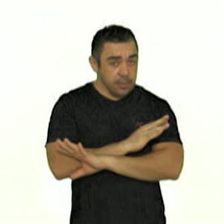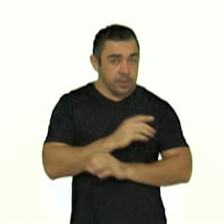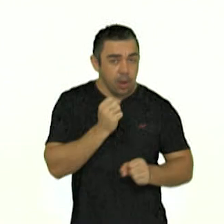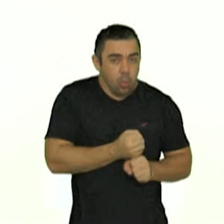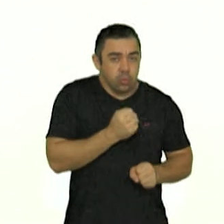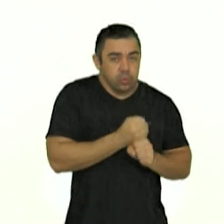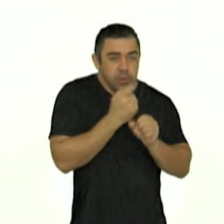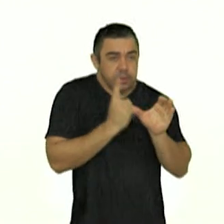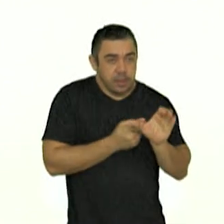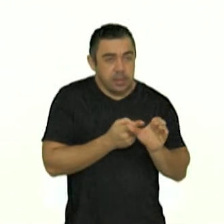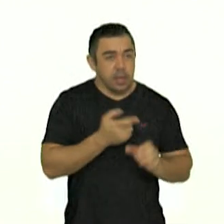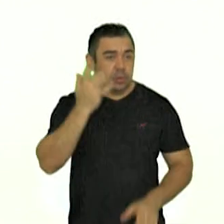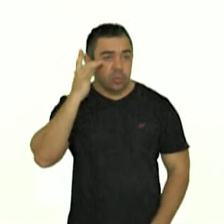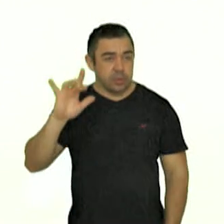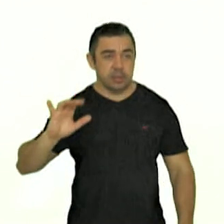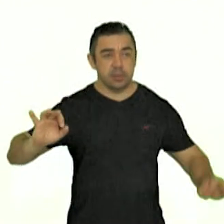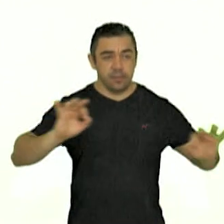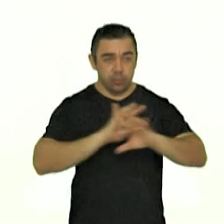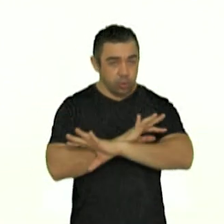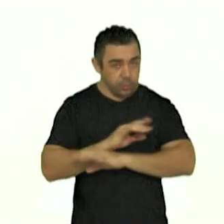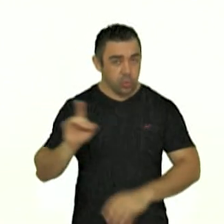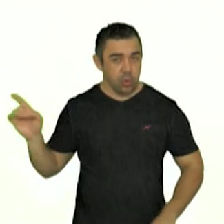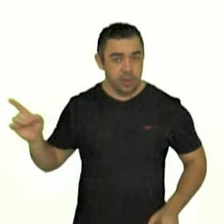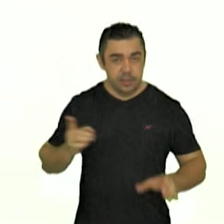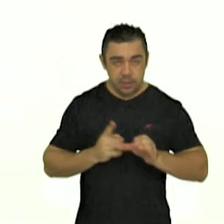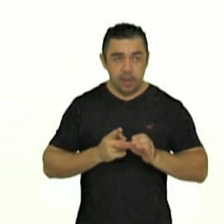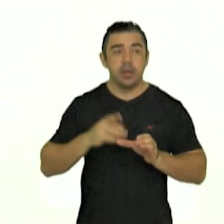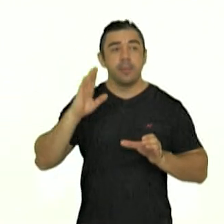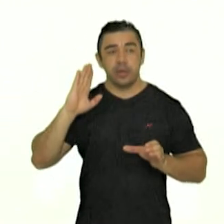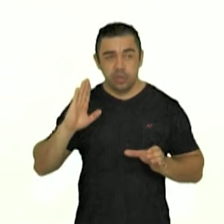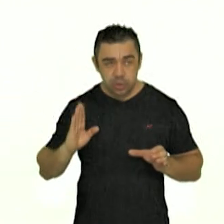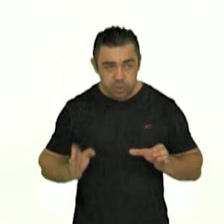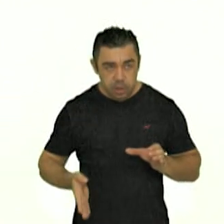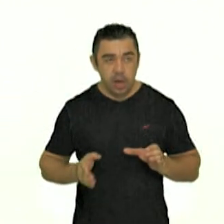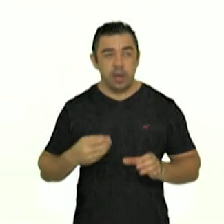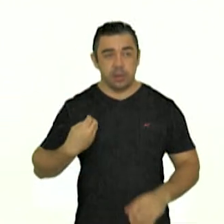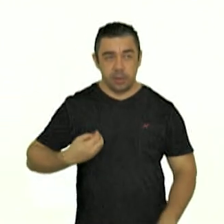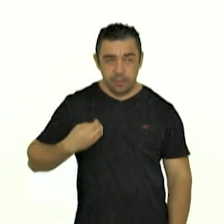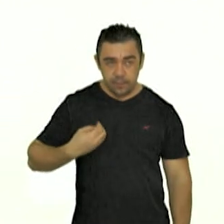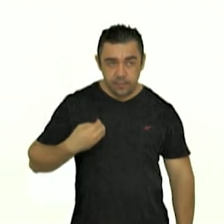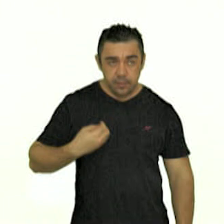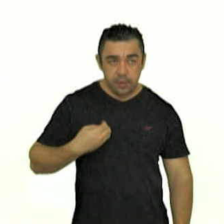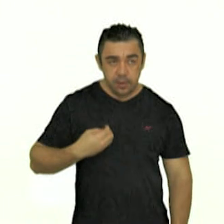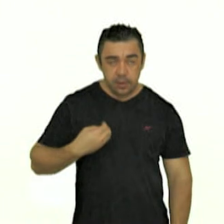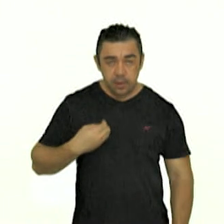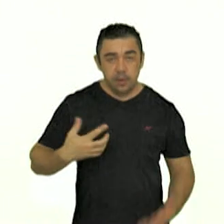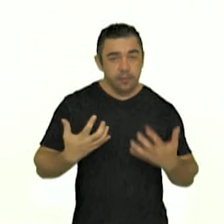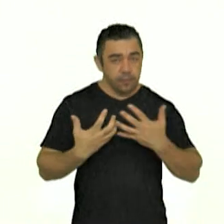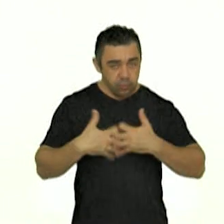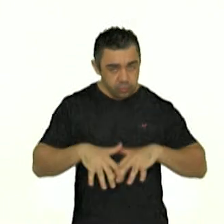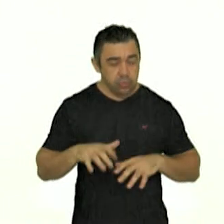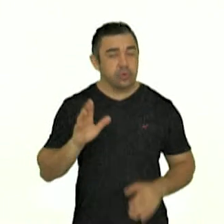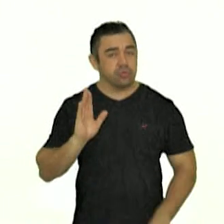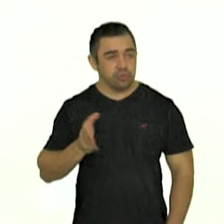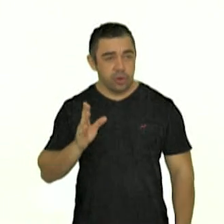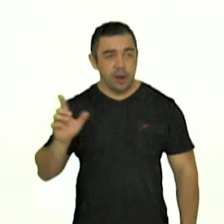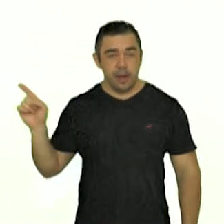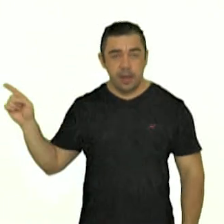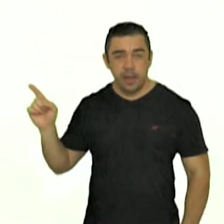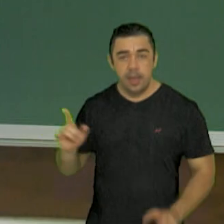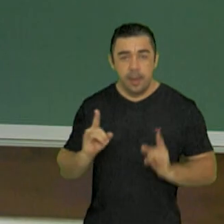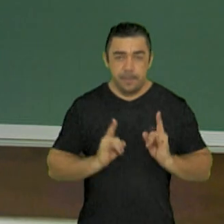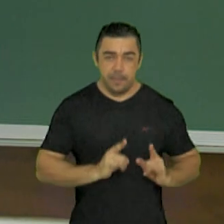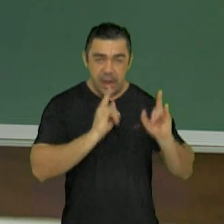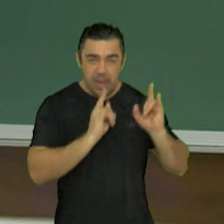a matéria se realmente já foi finalizada ou não, mas ela já está em pleno funcionamento. Aqui já estava funcionando. Então, todos esses